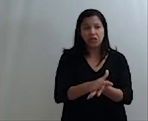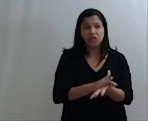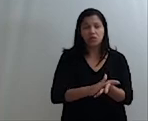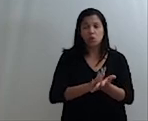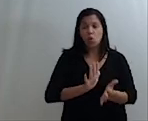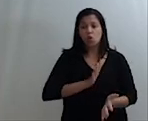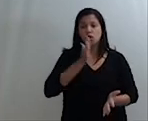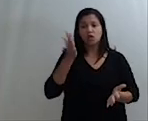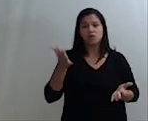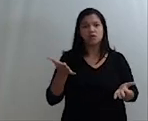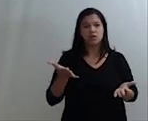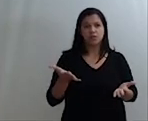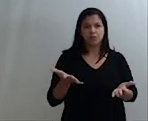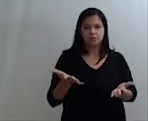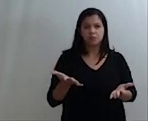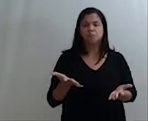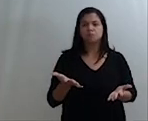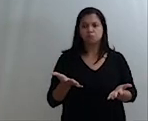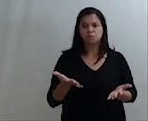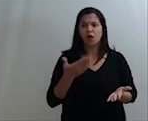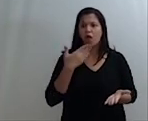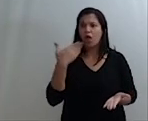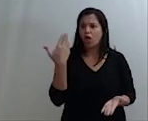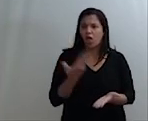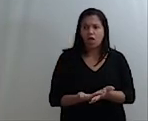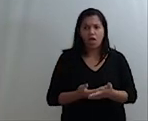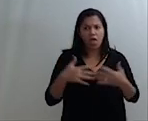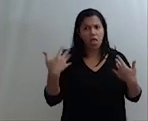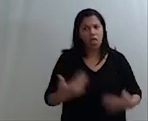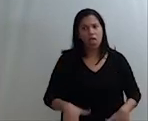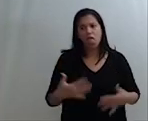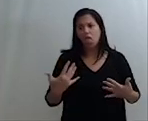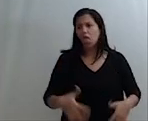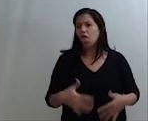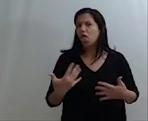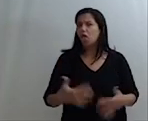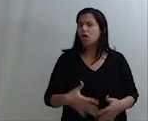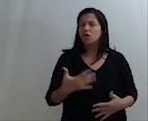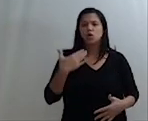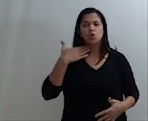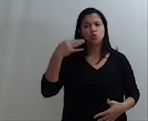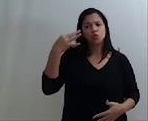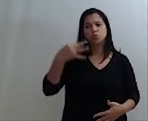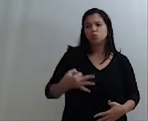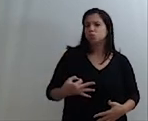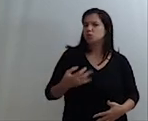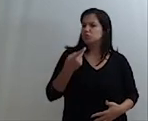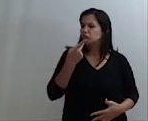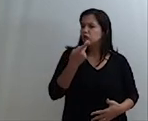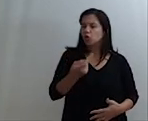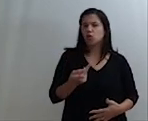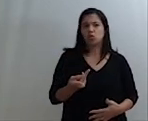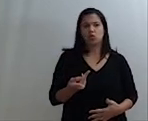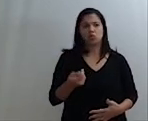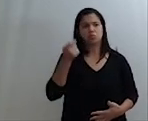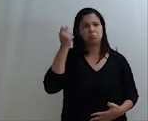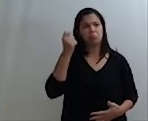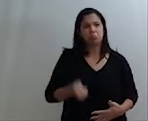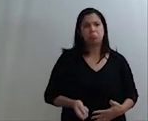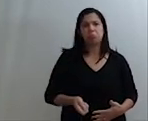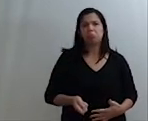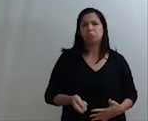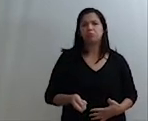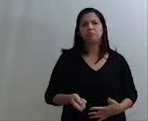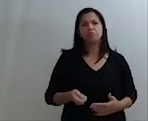Eh eh estarrecedores como diz a decisão do juiz de primeiro grau então senhor presidente senhora relatora